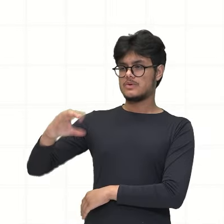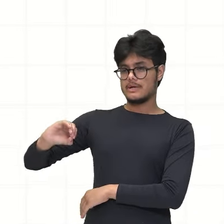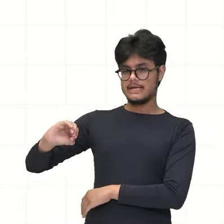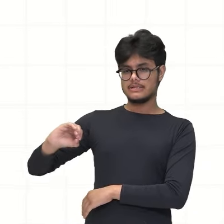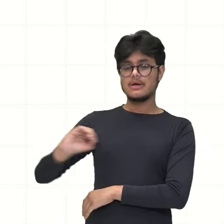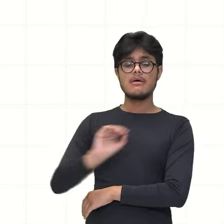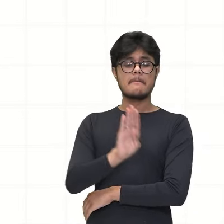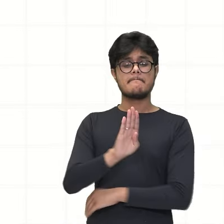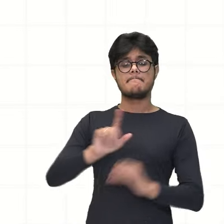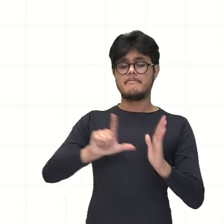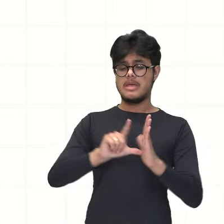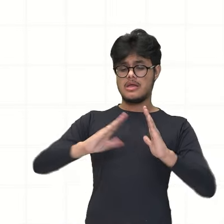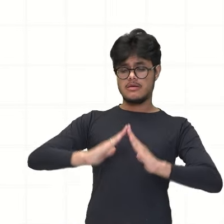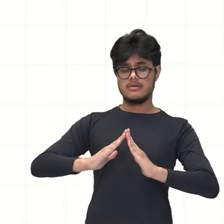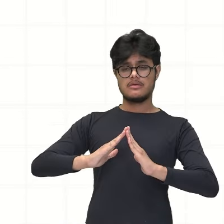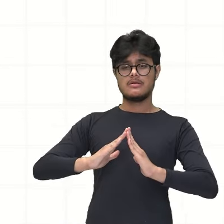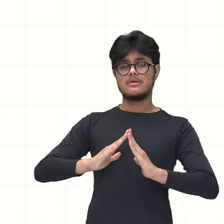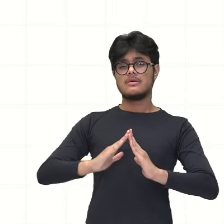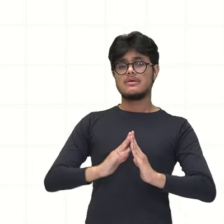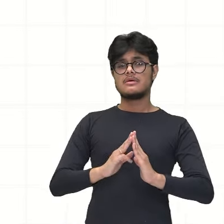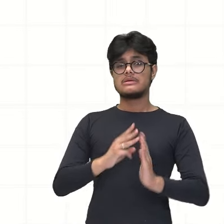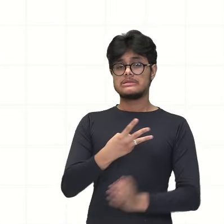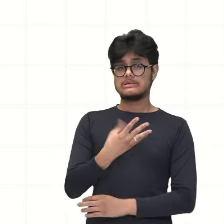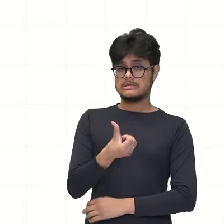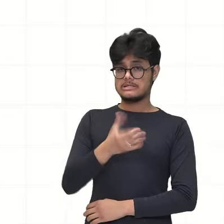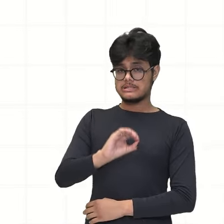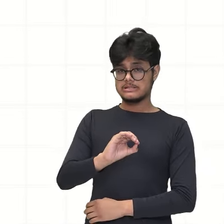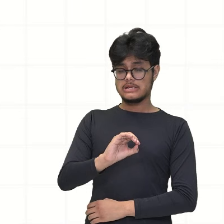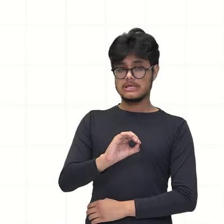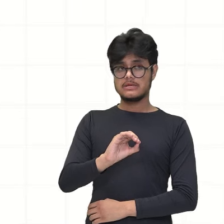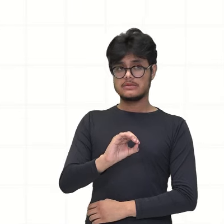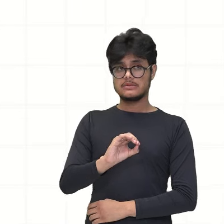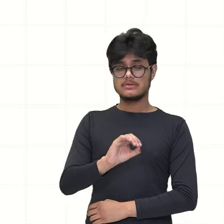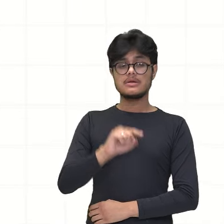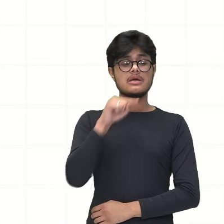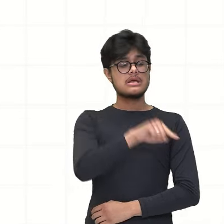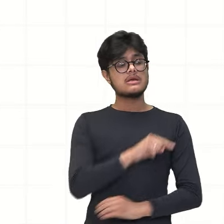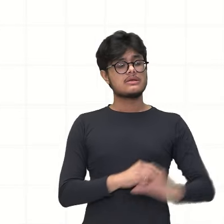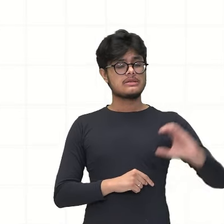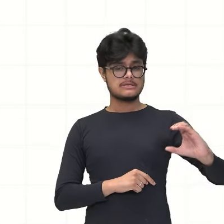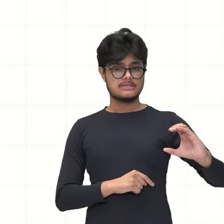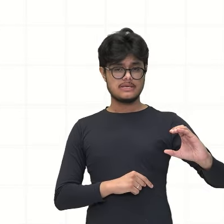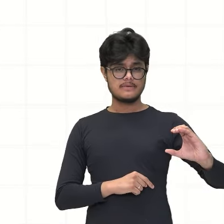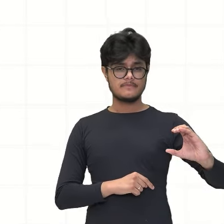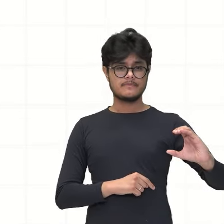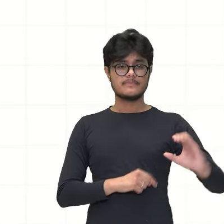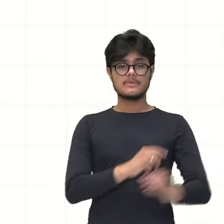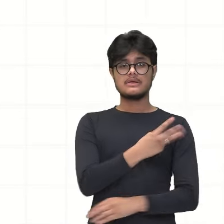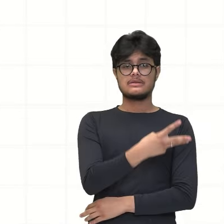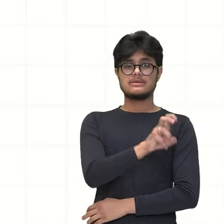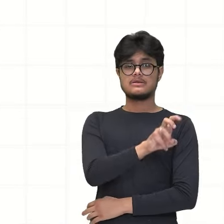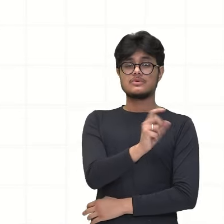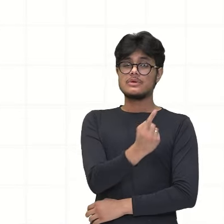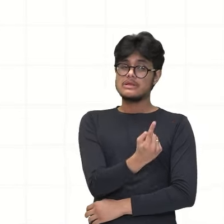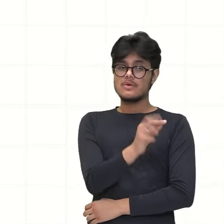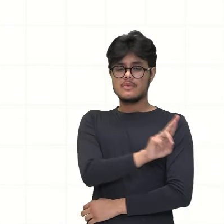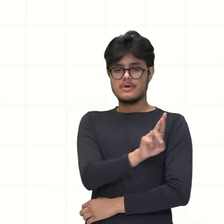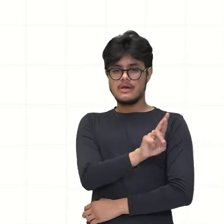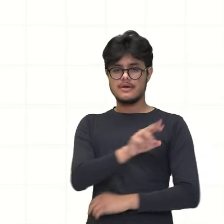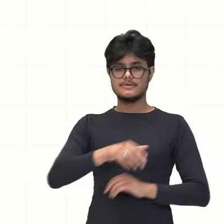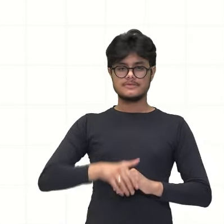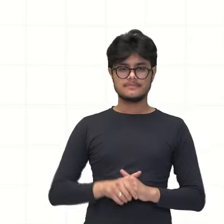A seria R$340, da livraria B R$360 e da livraria C